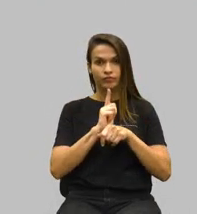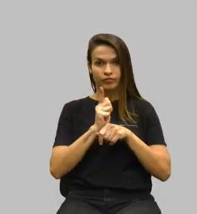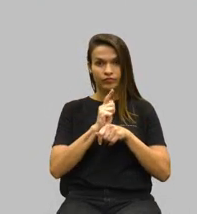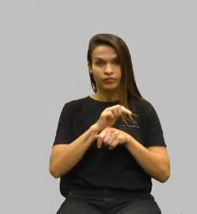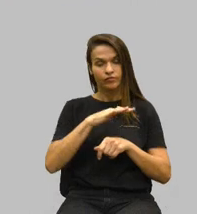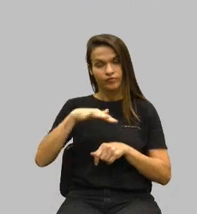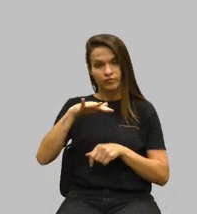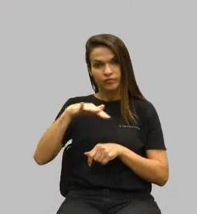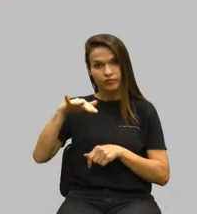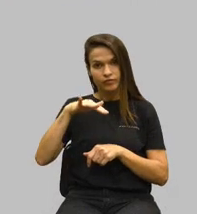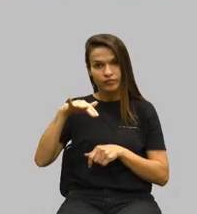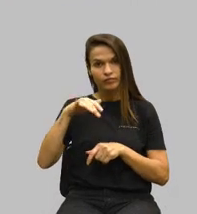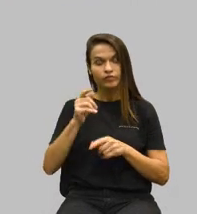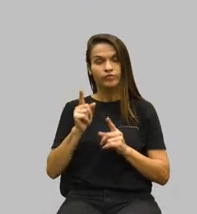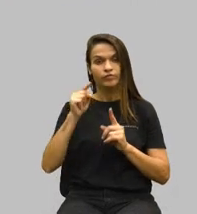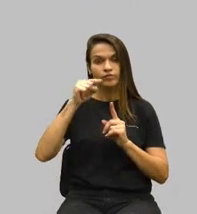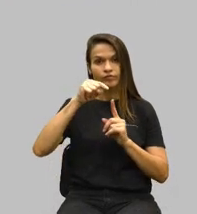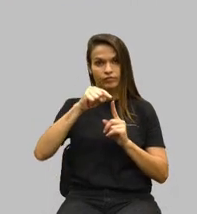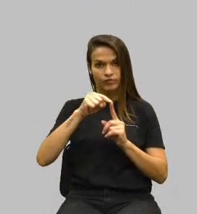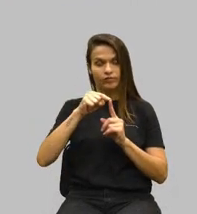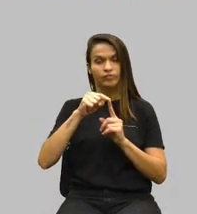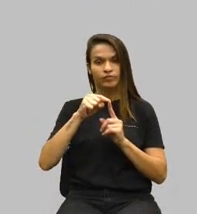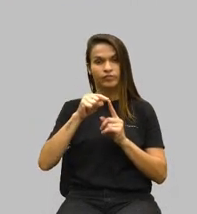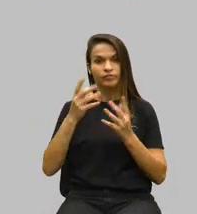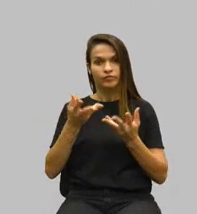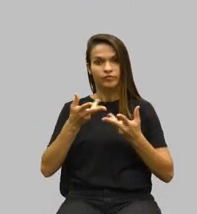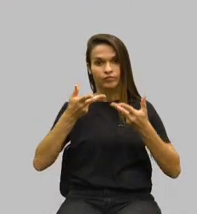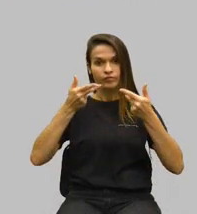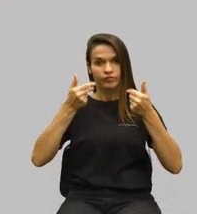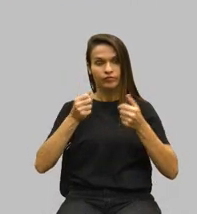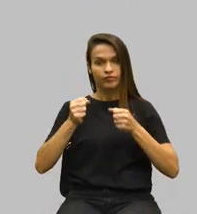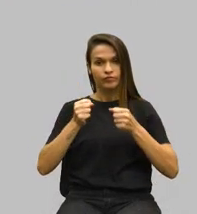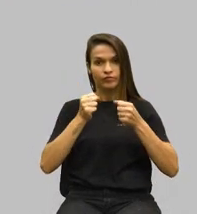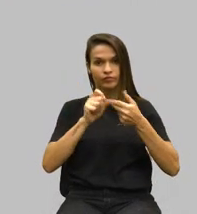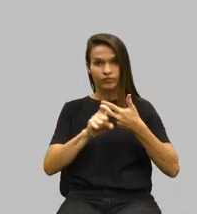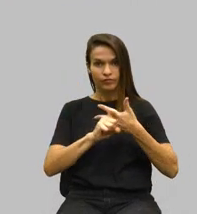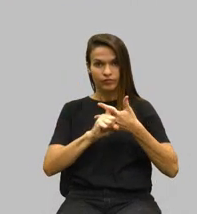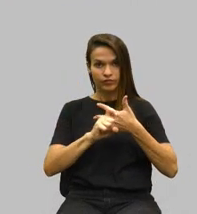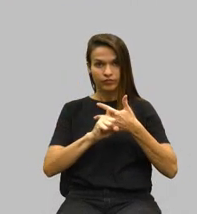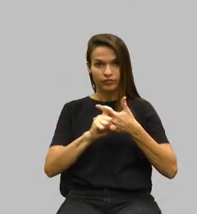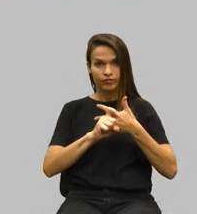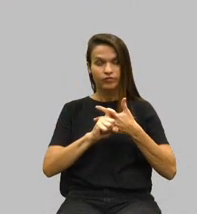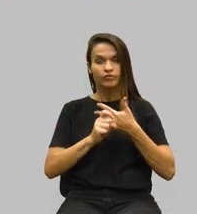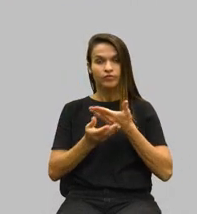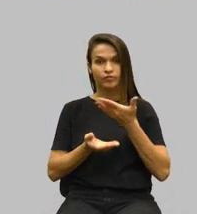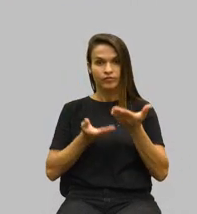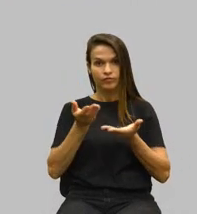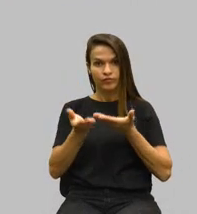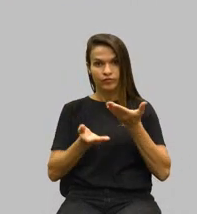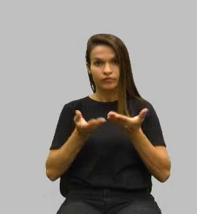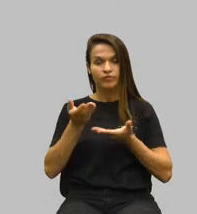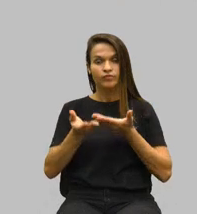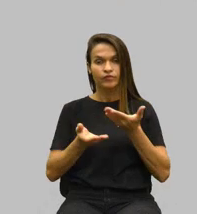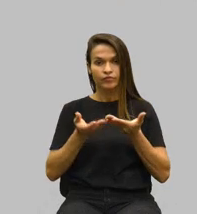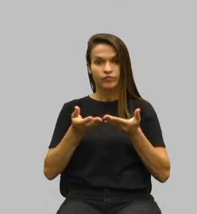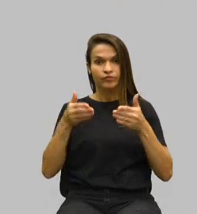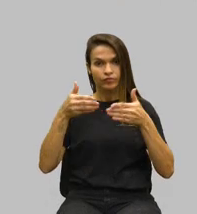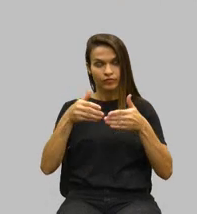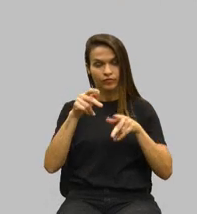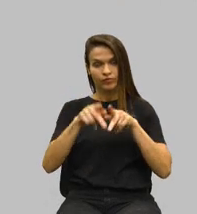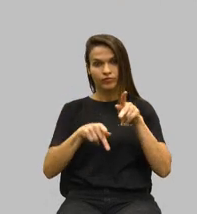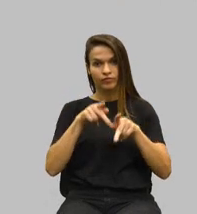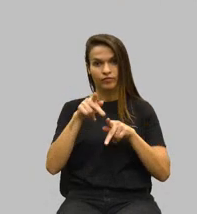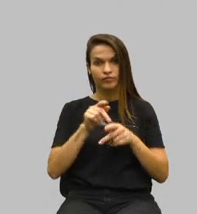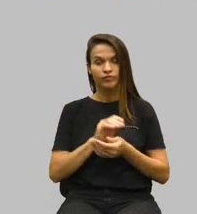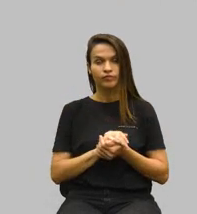áreas com o objetivo de aprimorar a atuação do Poder Executivo no atendimento das demandas da população